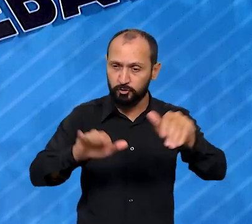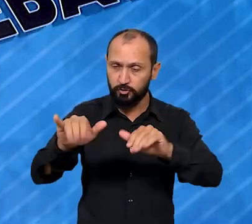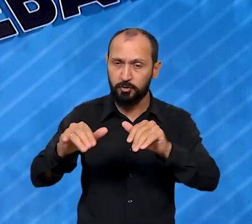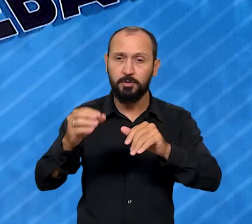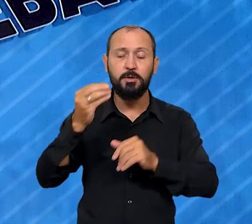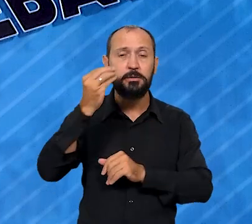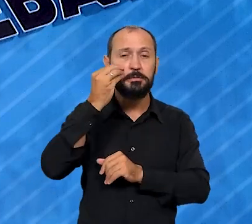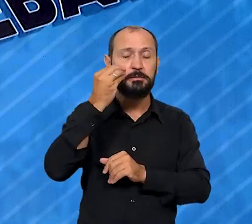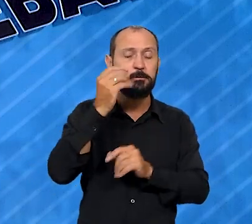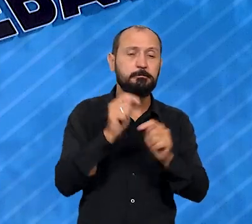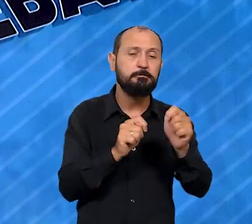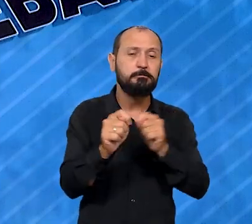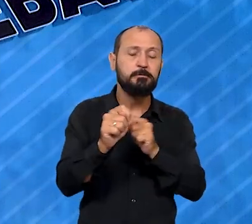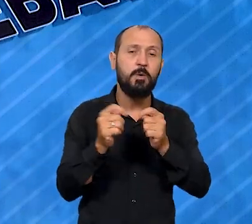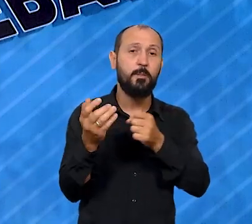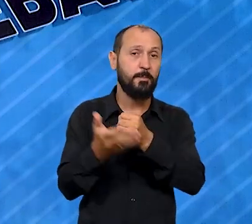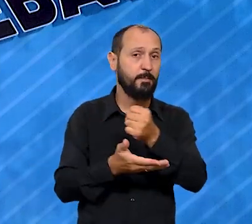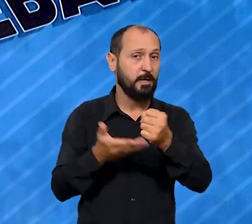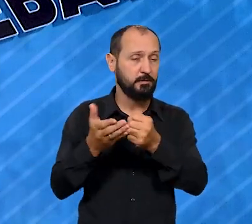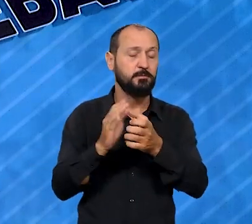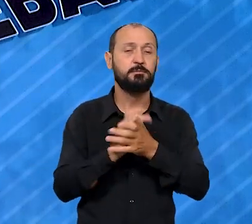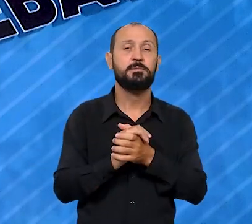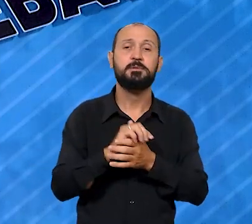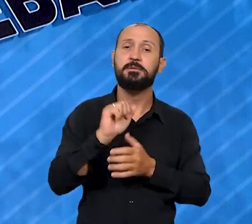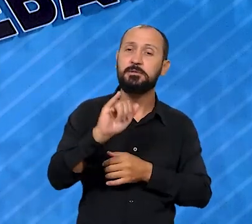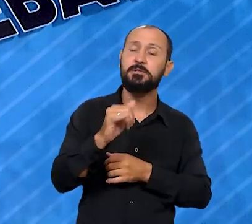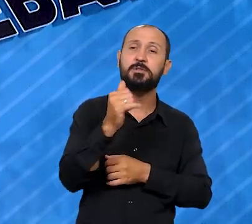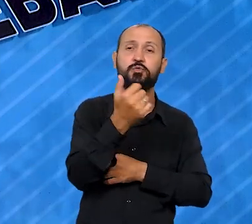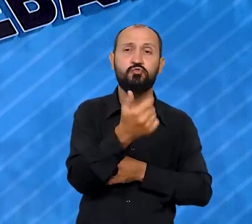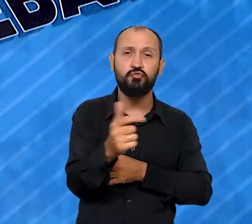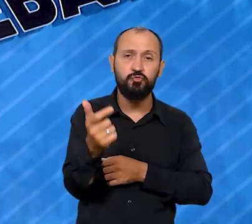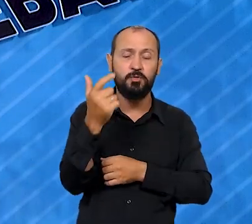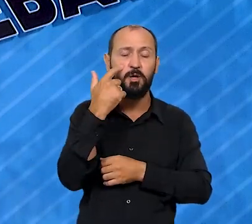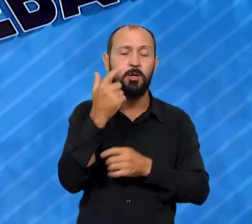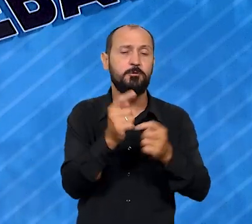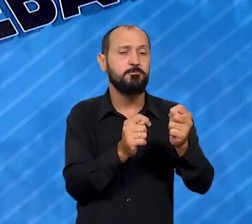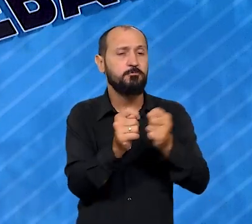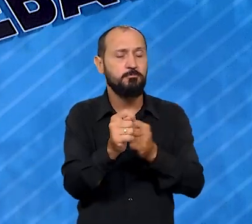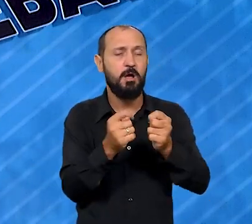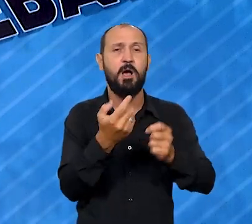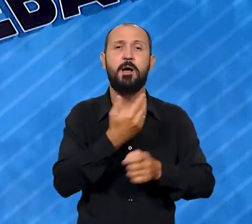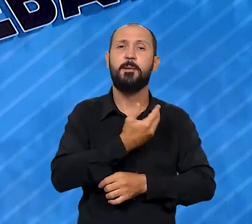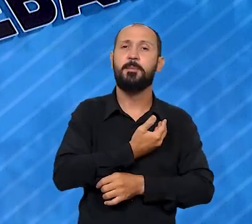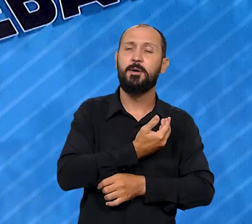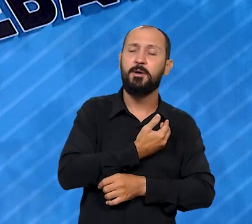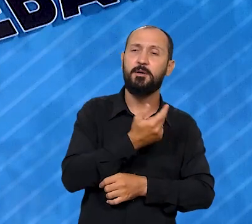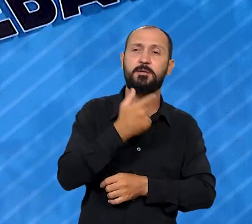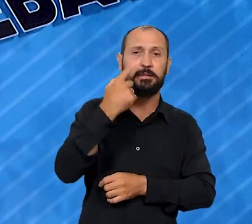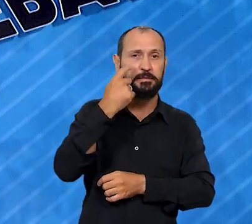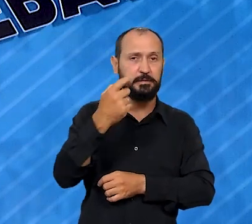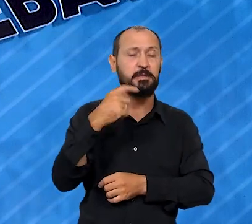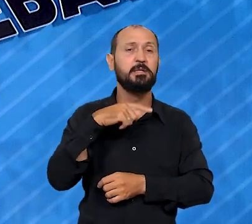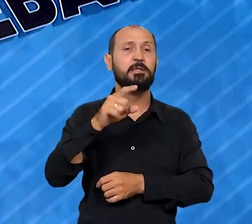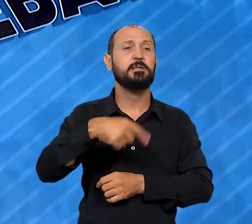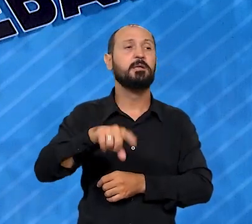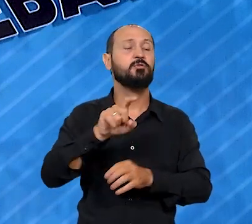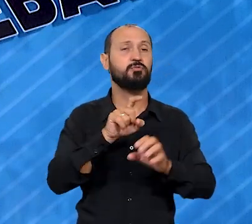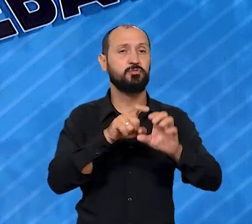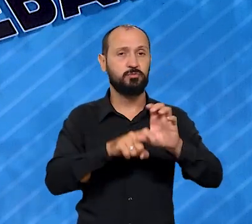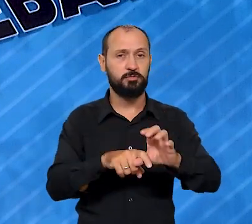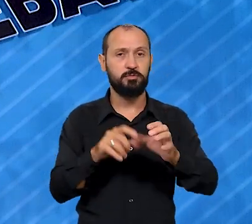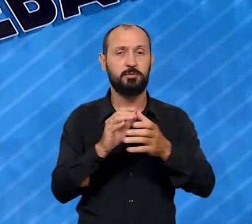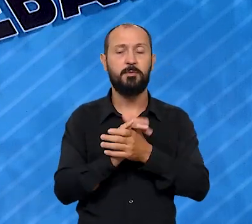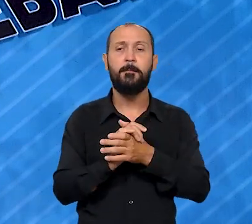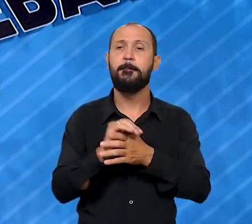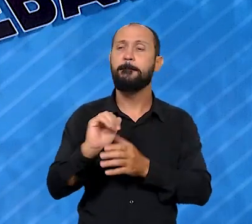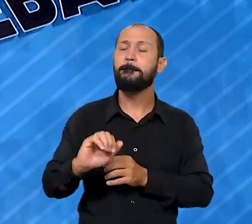os meus credores e tentar renegociar com base nisso. Caso não haja uma renegociação amigável, não haja interesse por